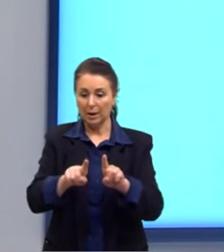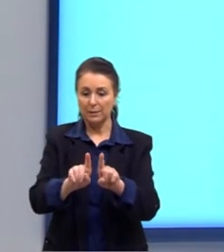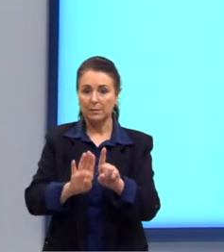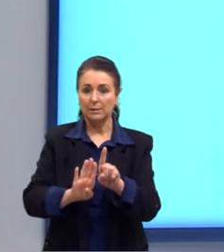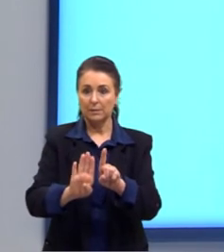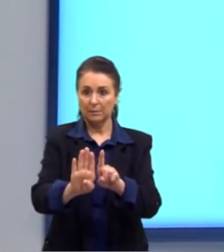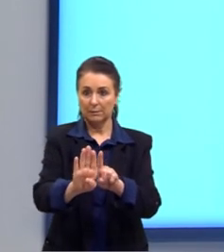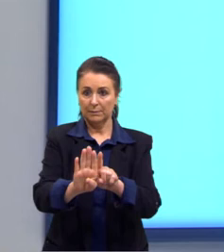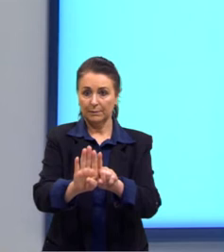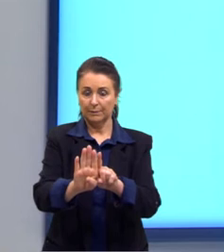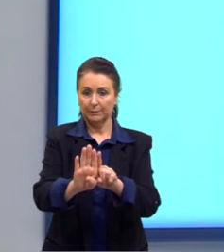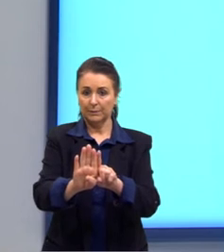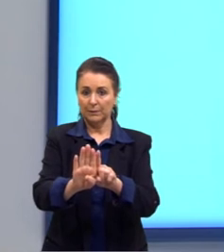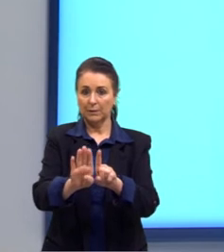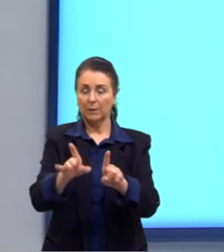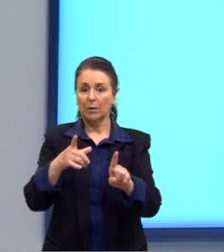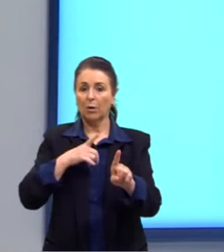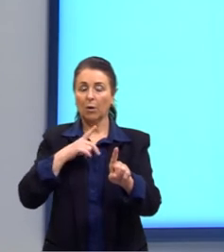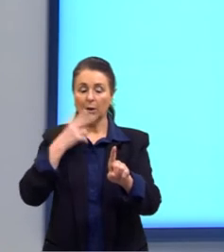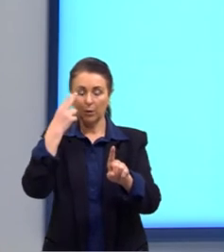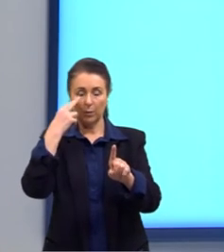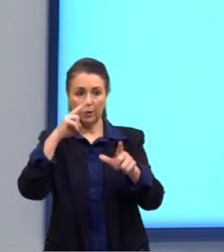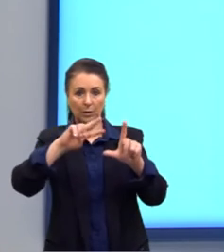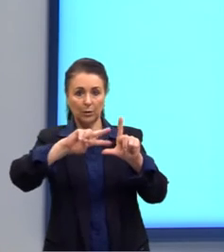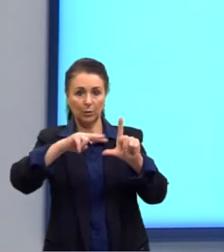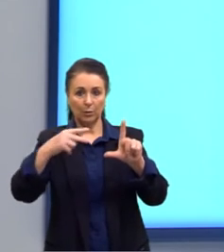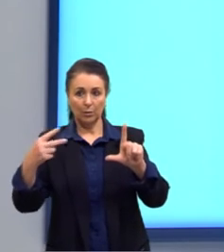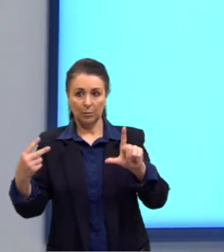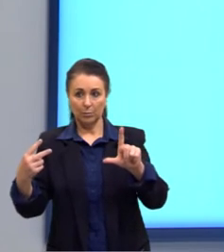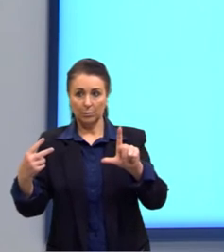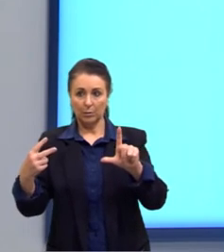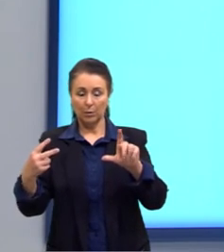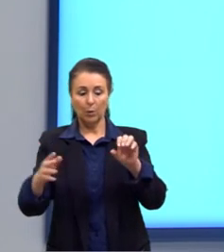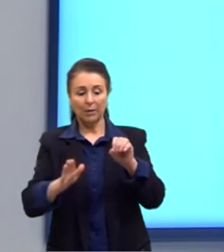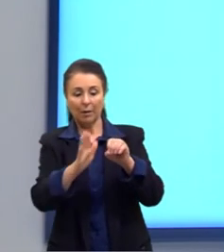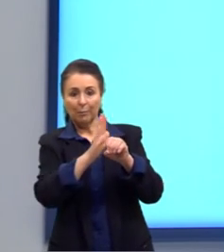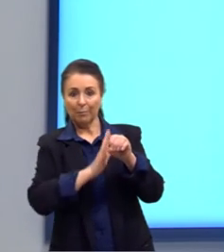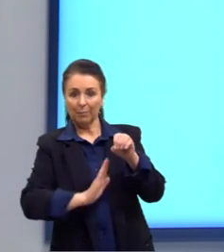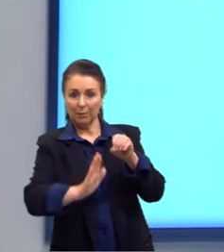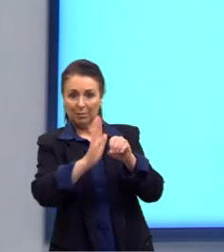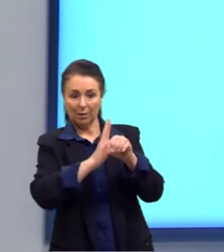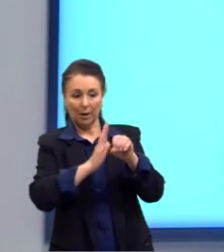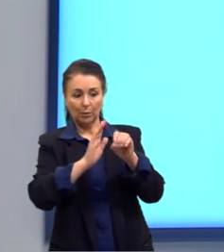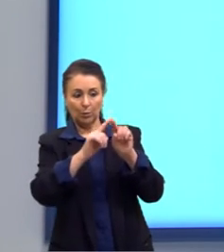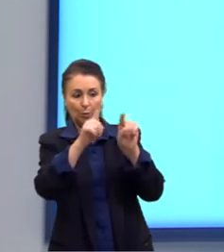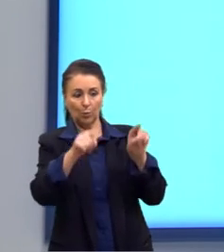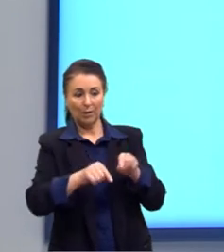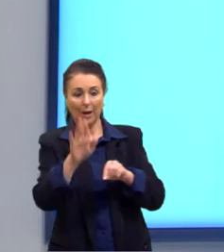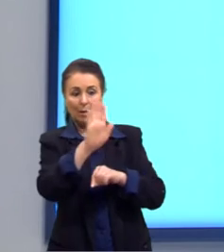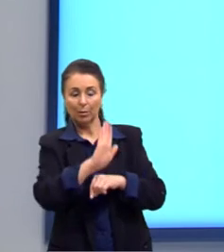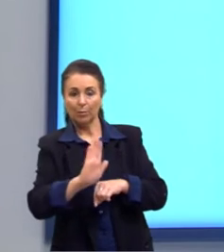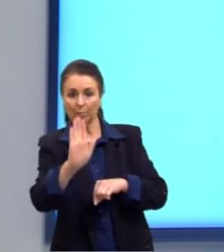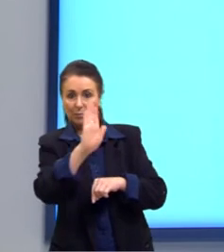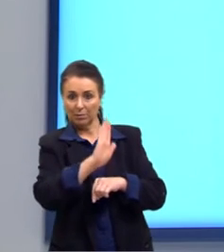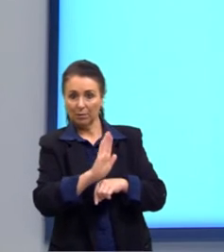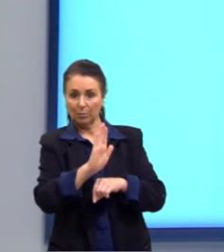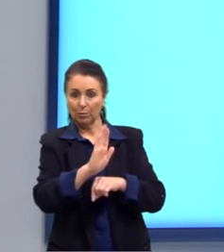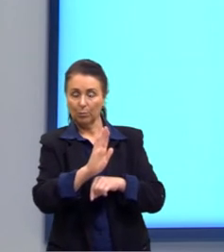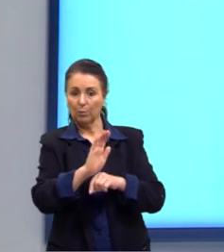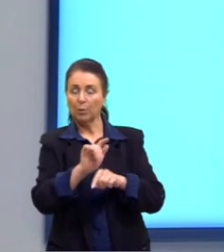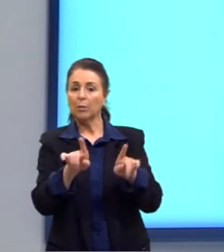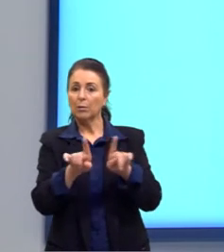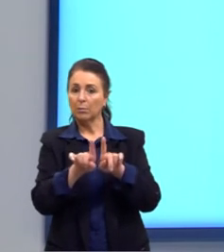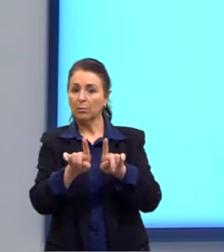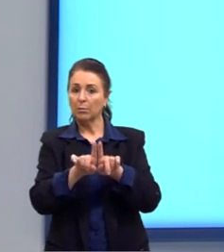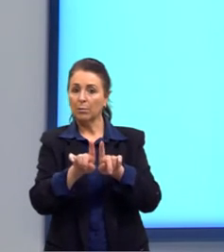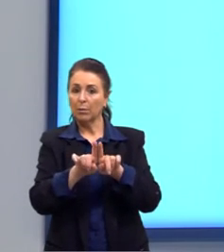eu já vou colocar lá No heredograma ó os pintados aqui os círculos e quadrados pintado eu já